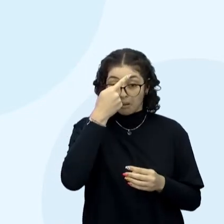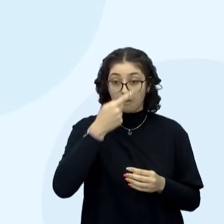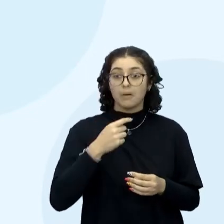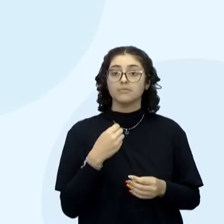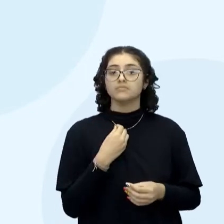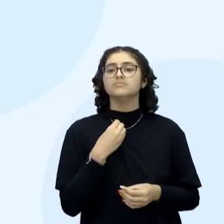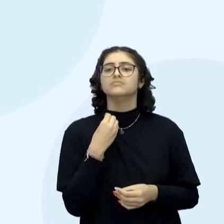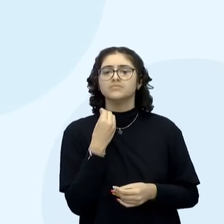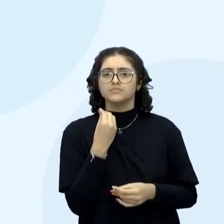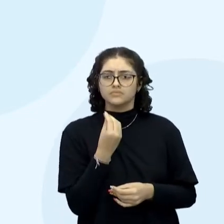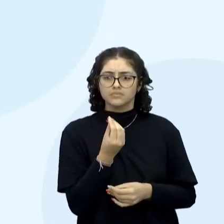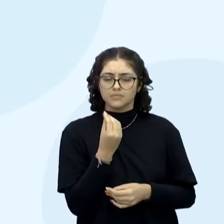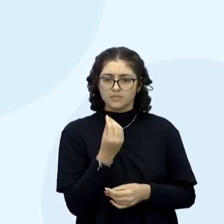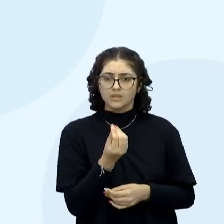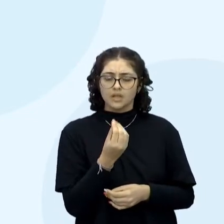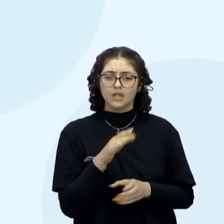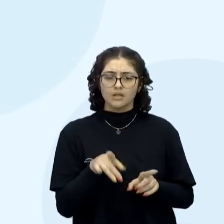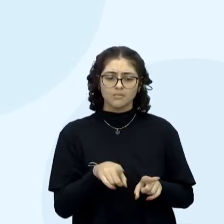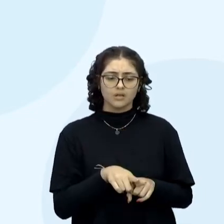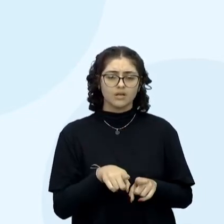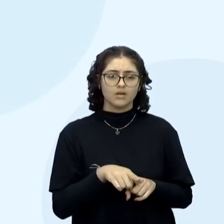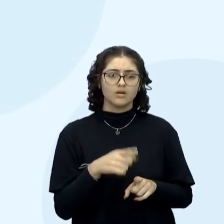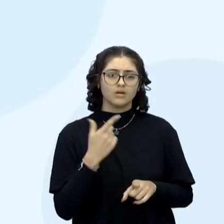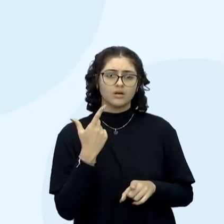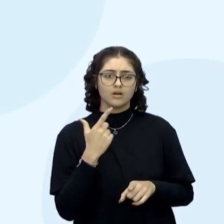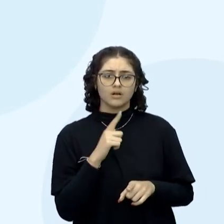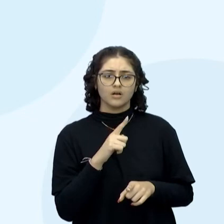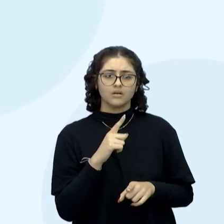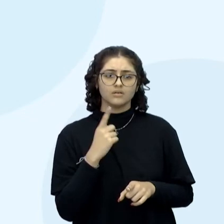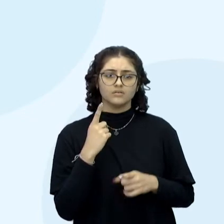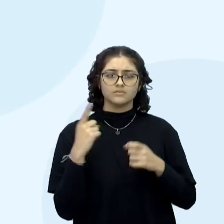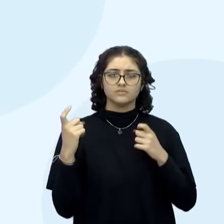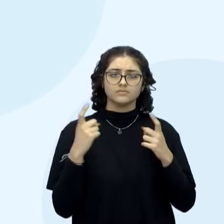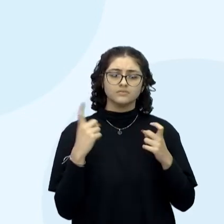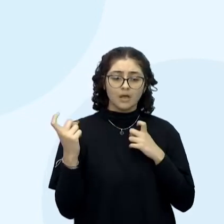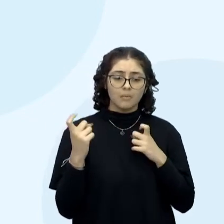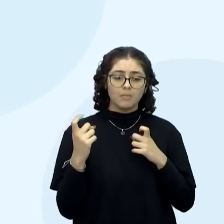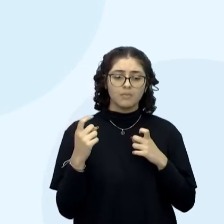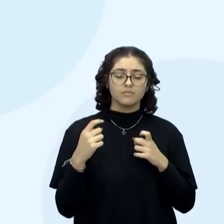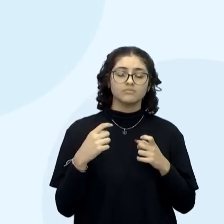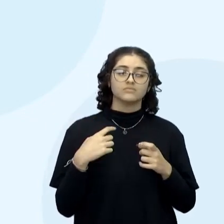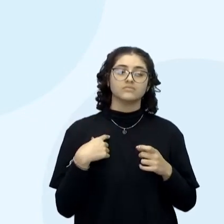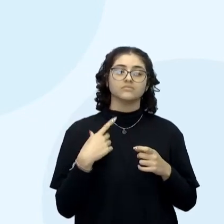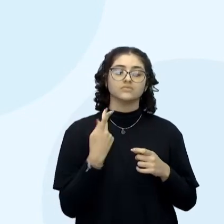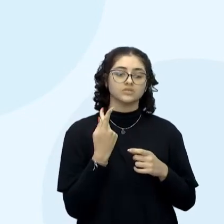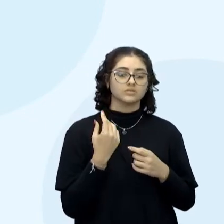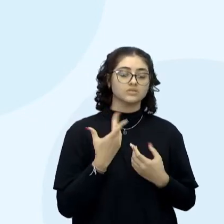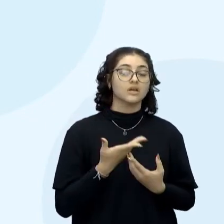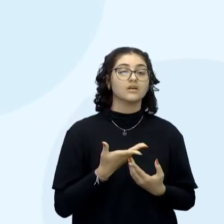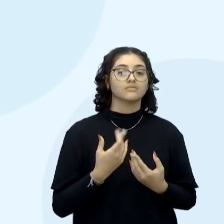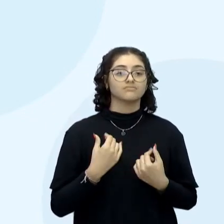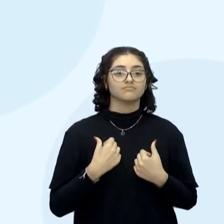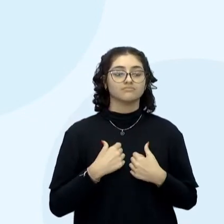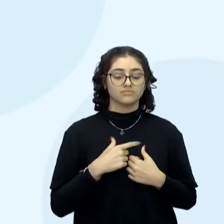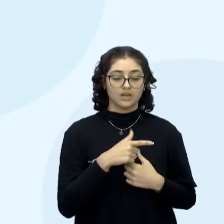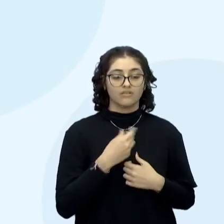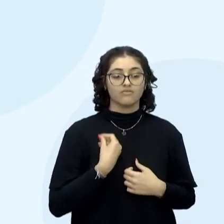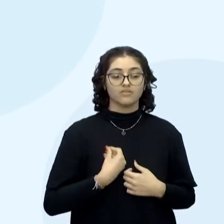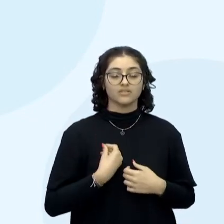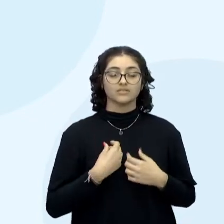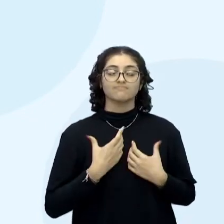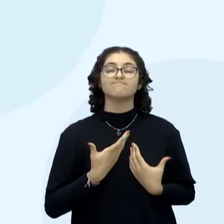também consiga, ao mesmo tempo, problematizar o estatuto da vulnerabilidade de algumas